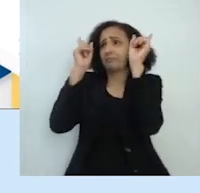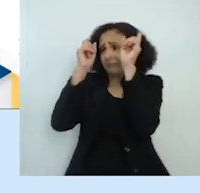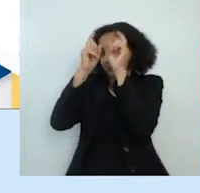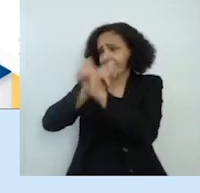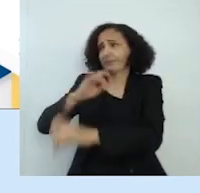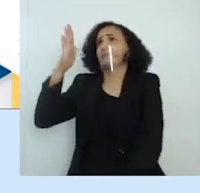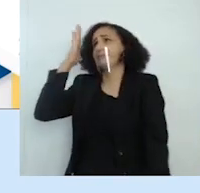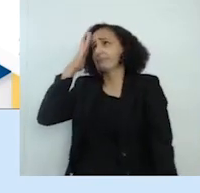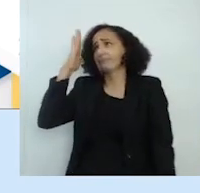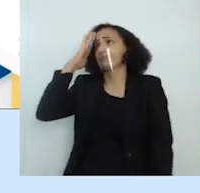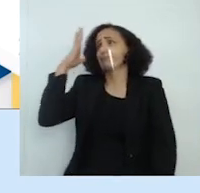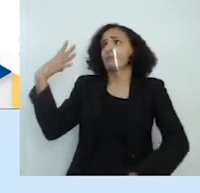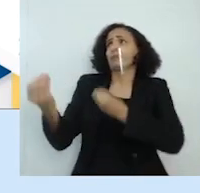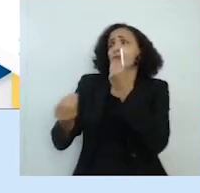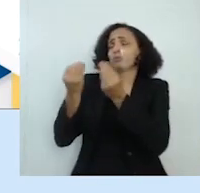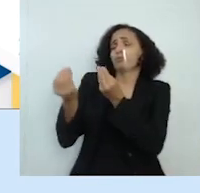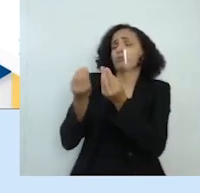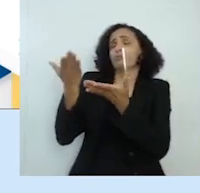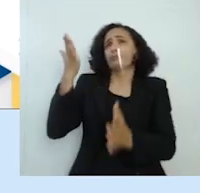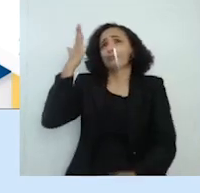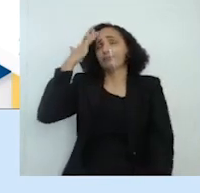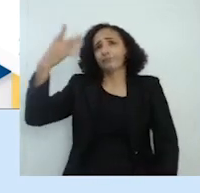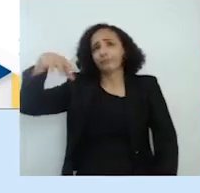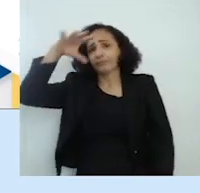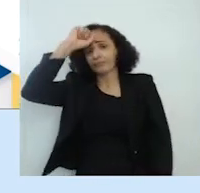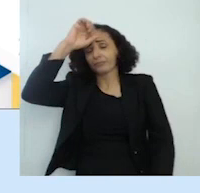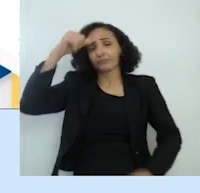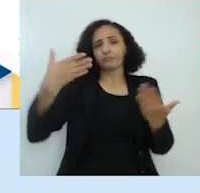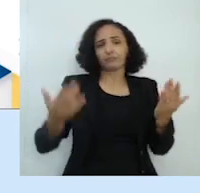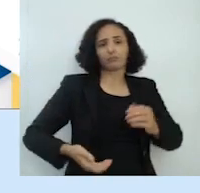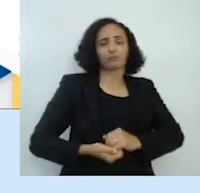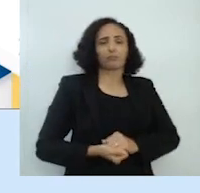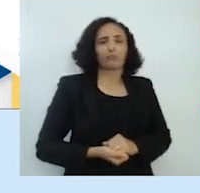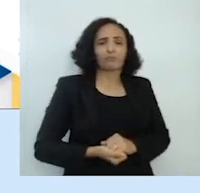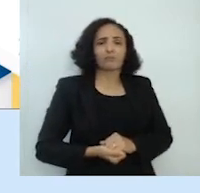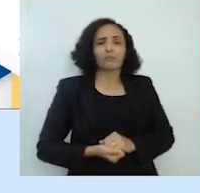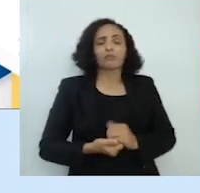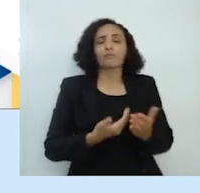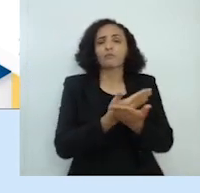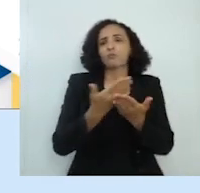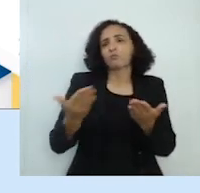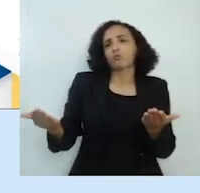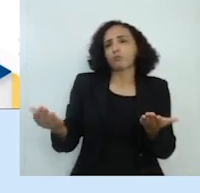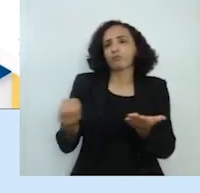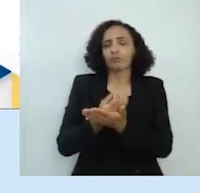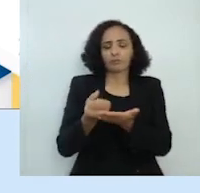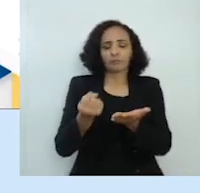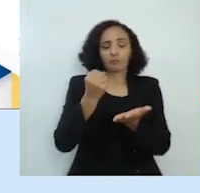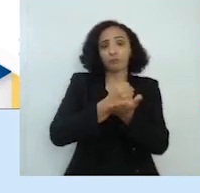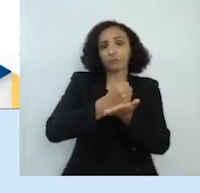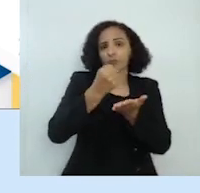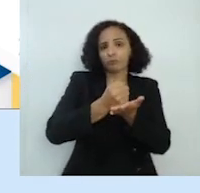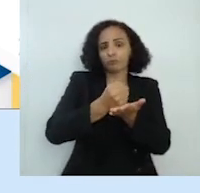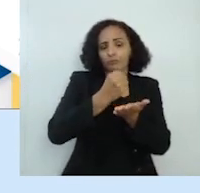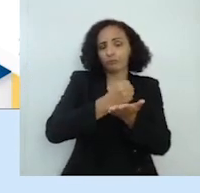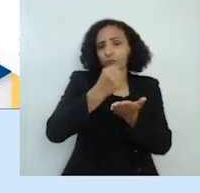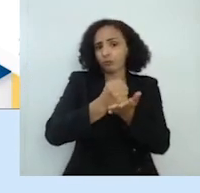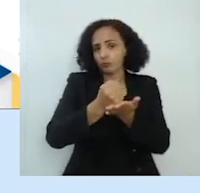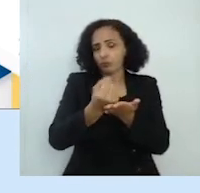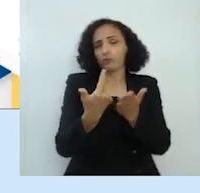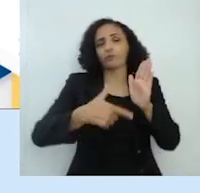desenrolar isso aí? Bom, burocracia, meu amor, é representada aqui através de contratos, códigos de lei